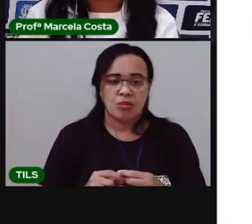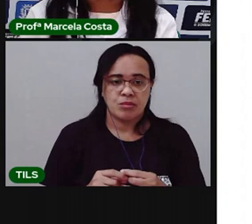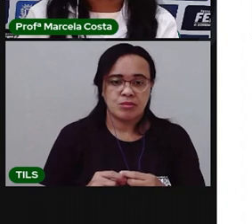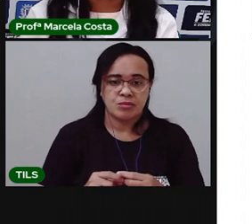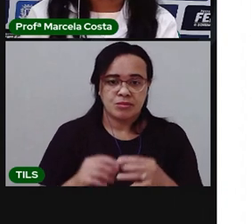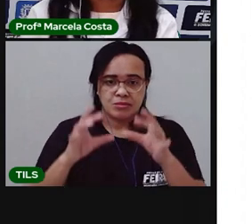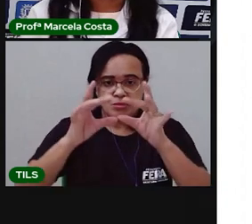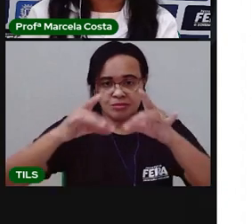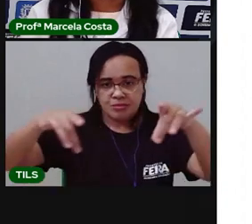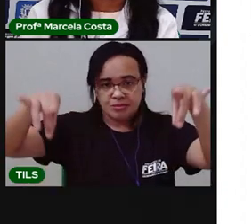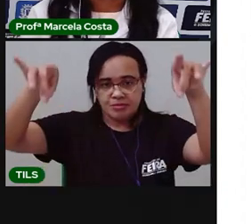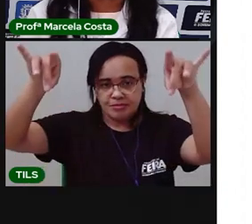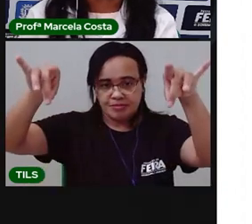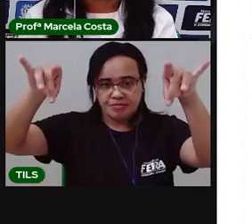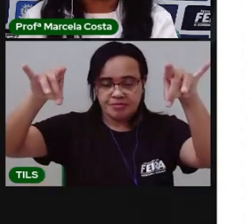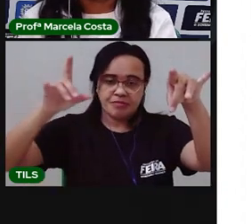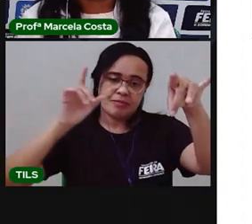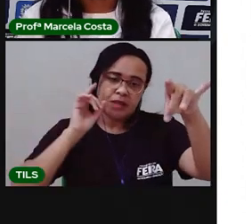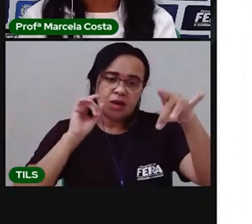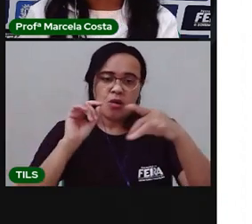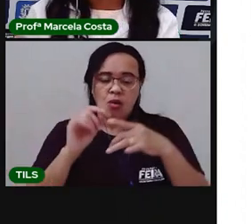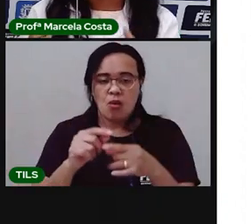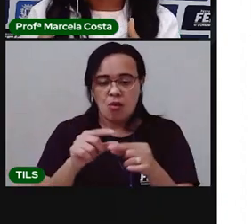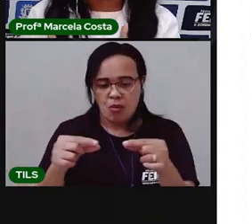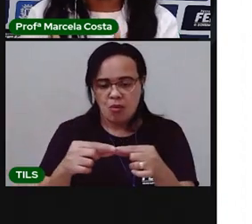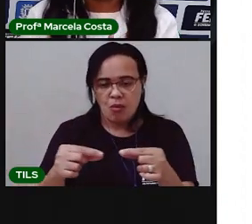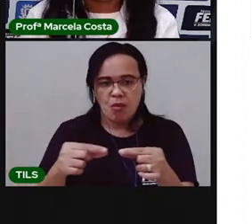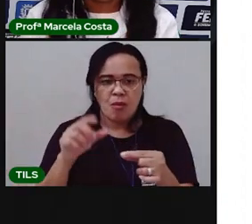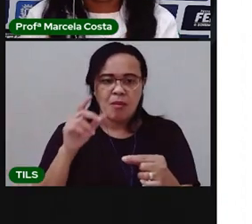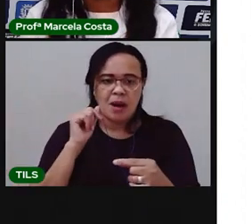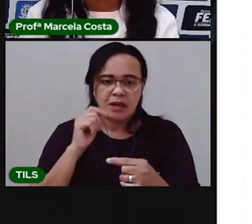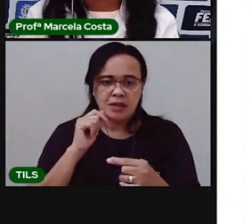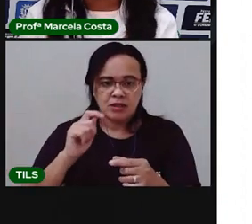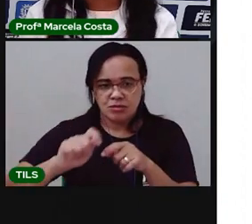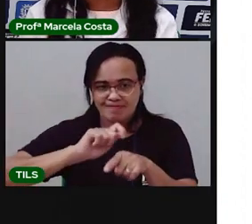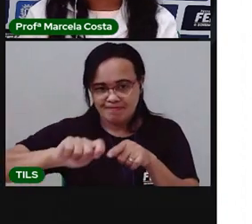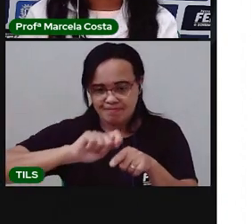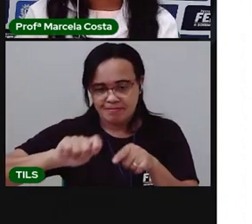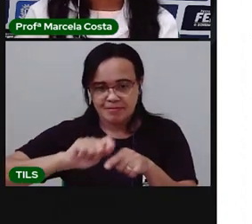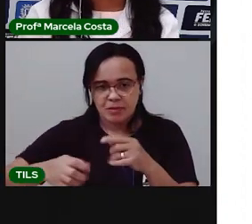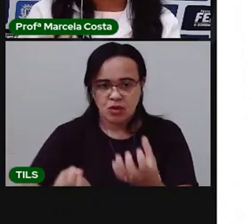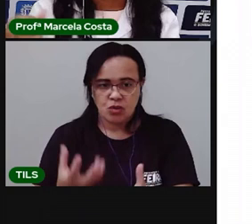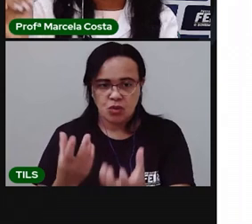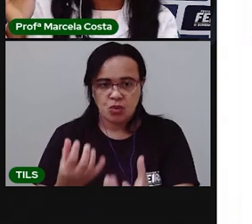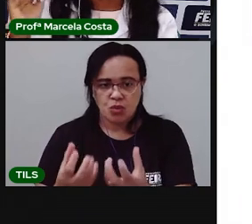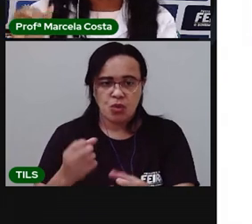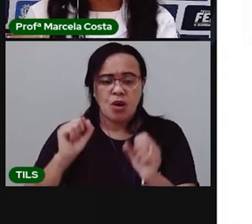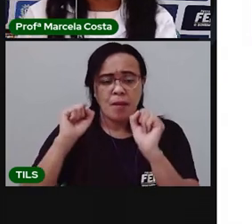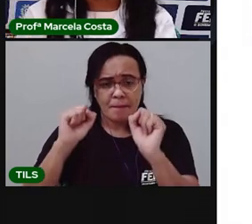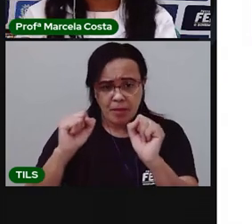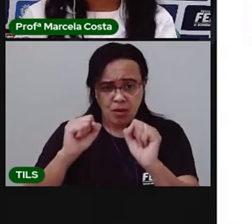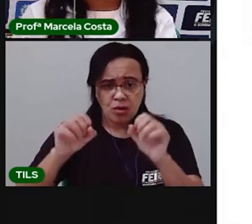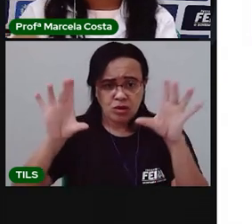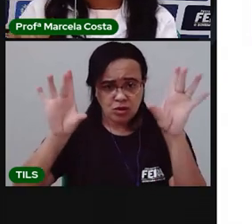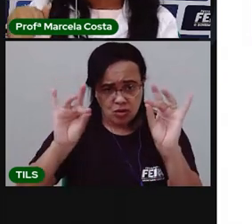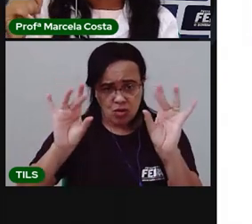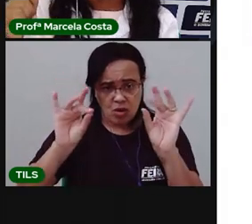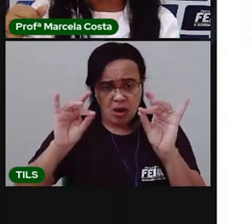palito de fósforo serve, se você não tiver outro, você pode colar. E aí você pode colocar num